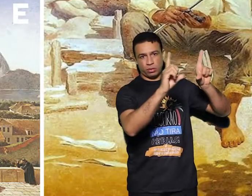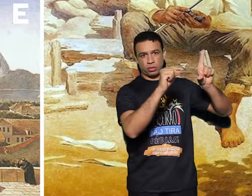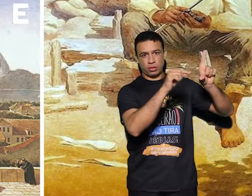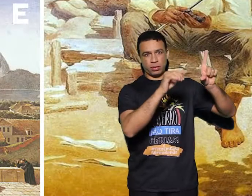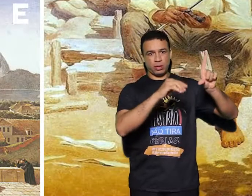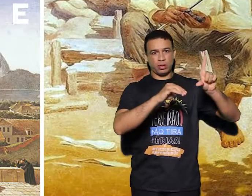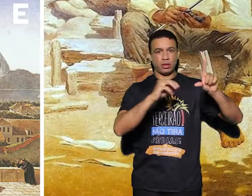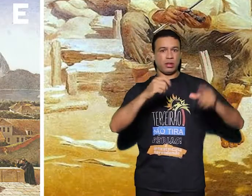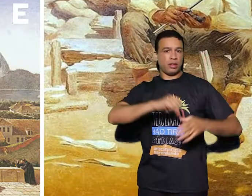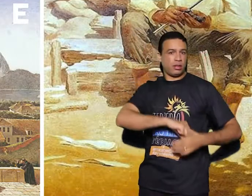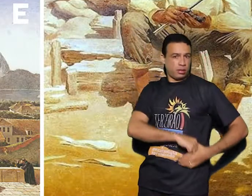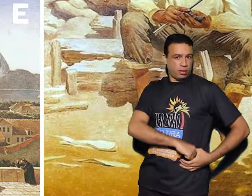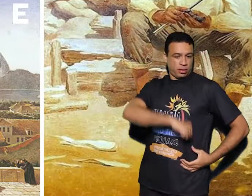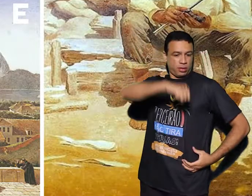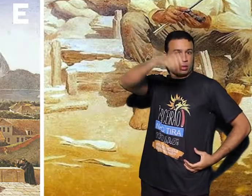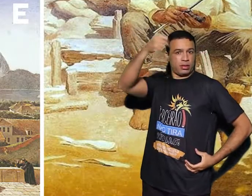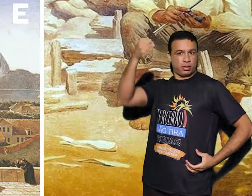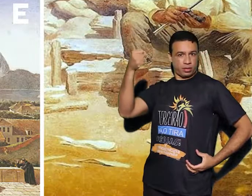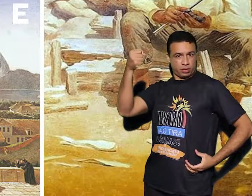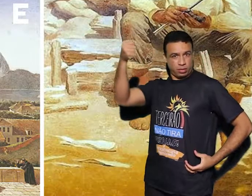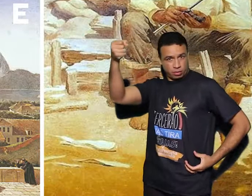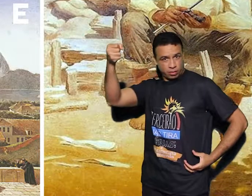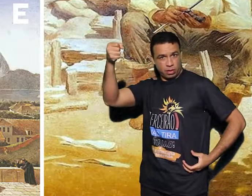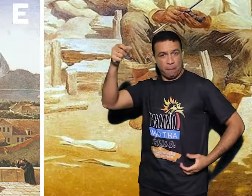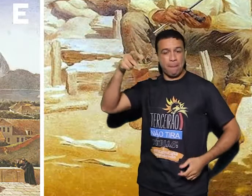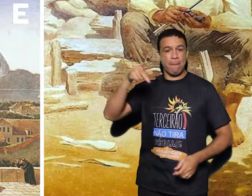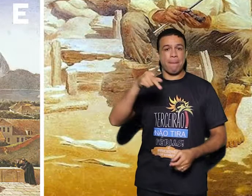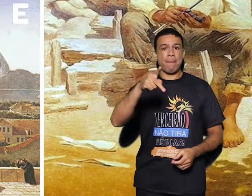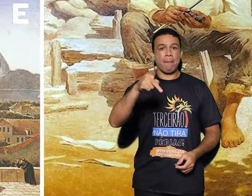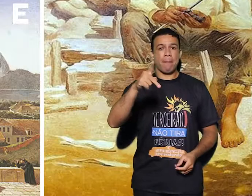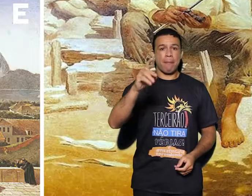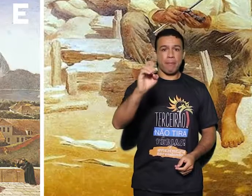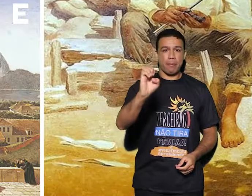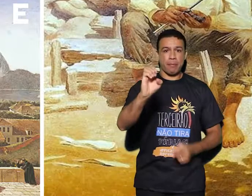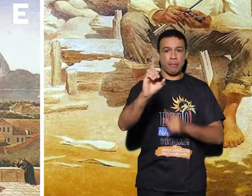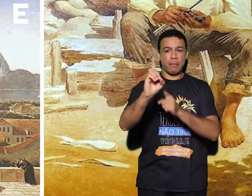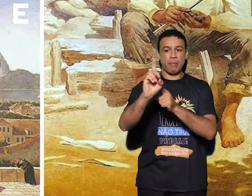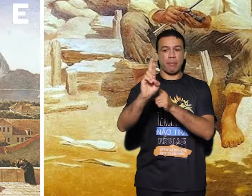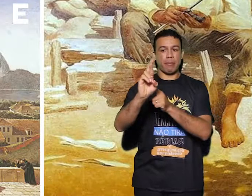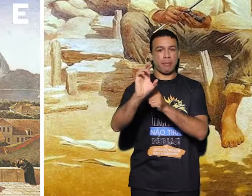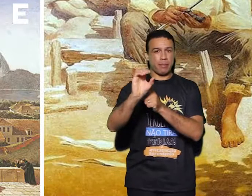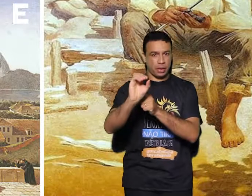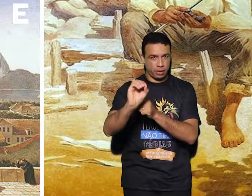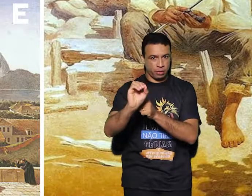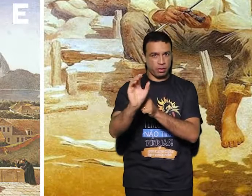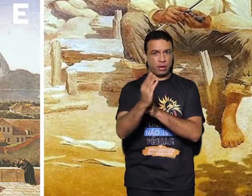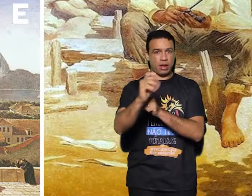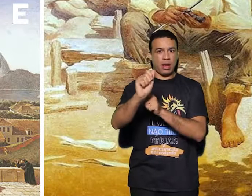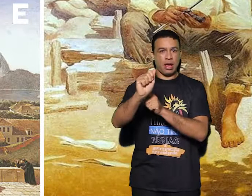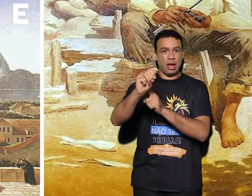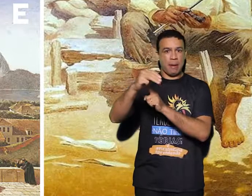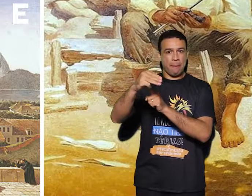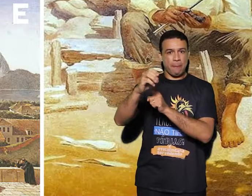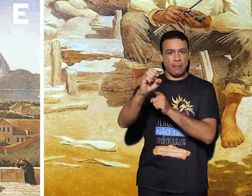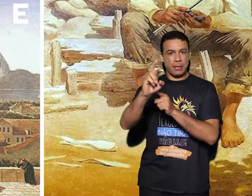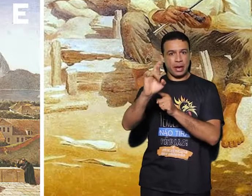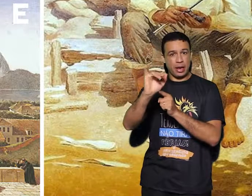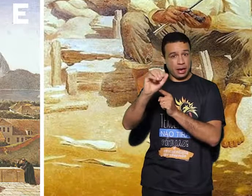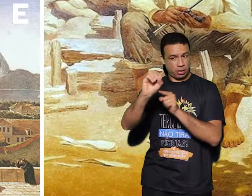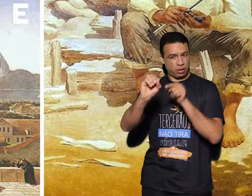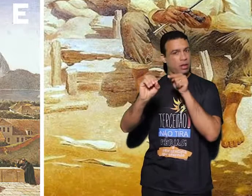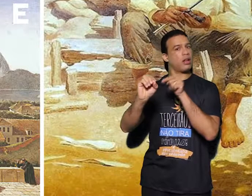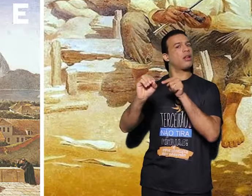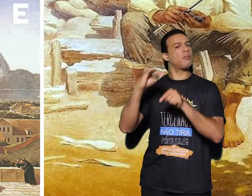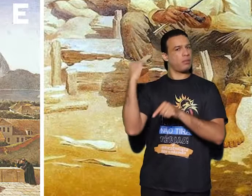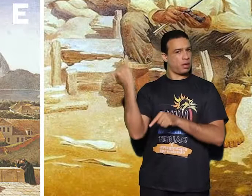Morte, o Grito Ipiranga, que todo mundo conhece desse jeito, de Pedro Américo. Pedro Américo, atenção a esse nome. Pedro Américo, uma das figuras mais importantes da